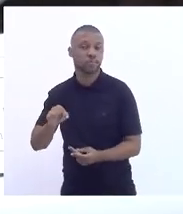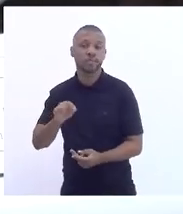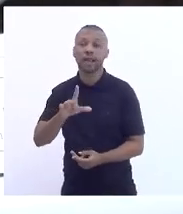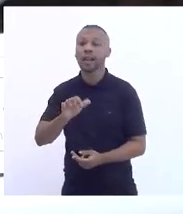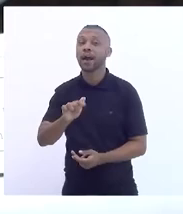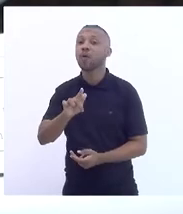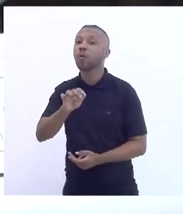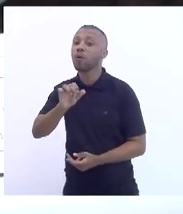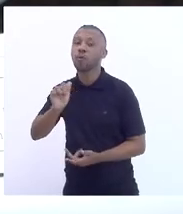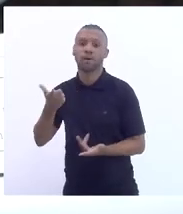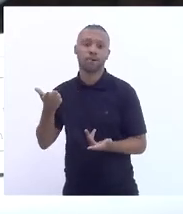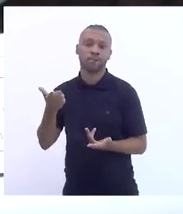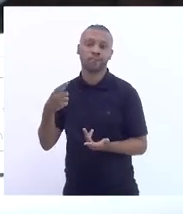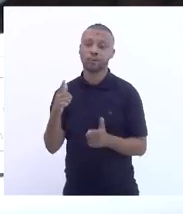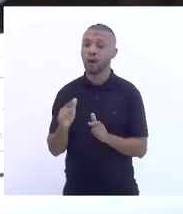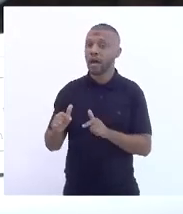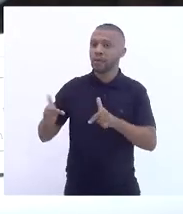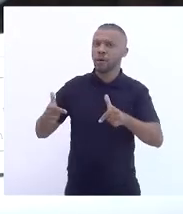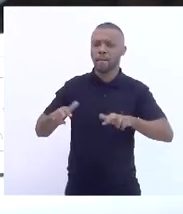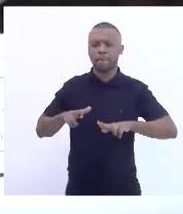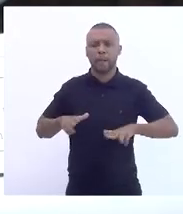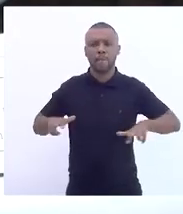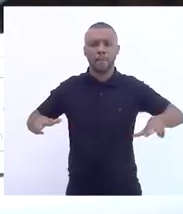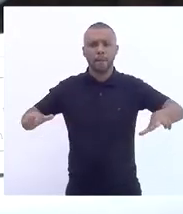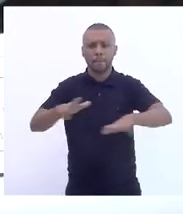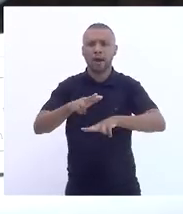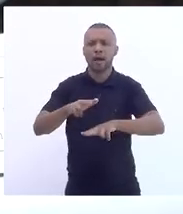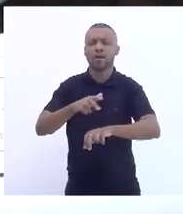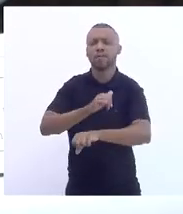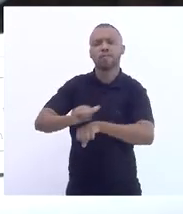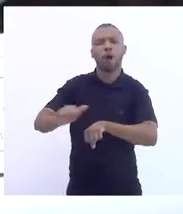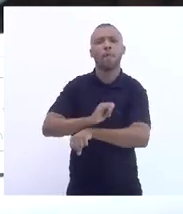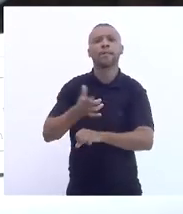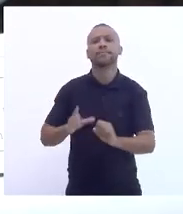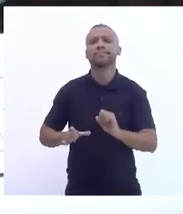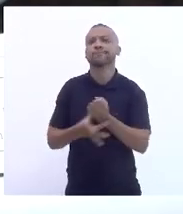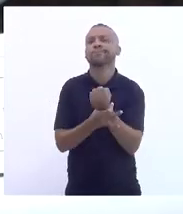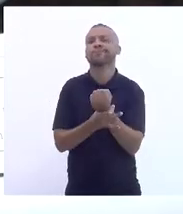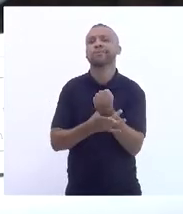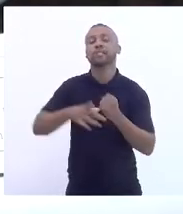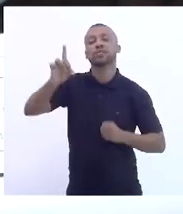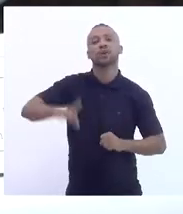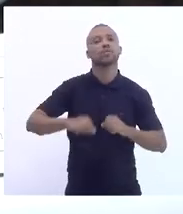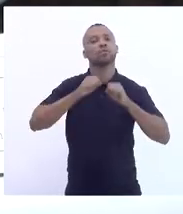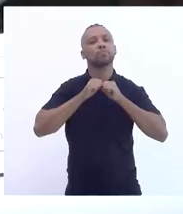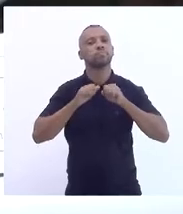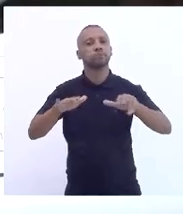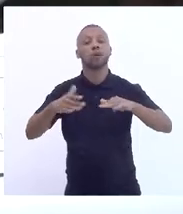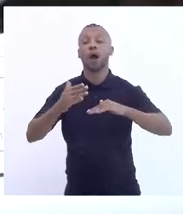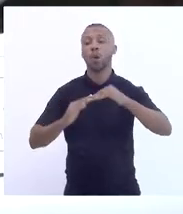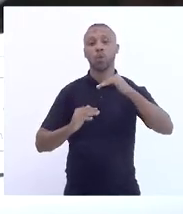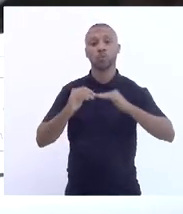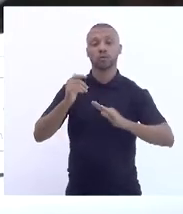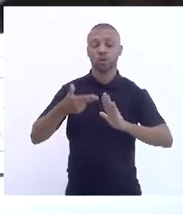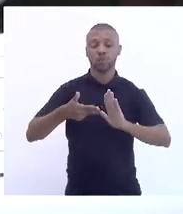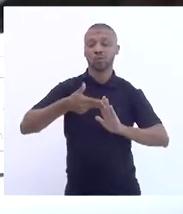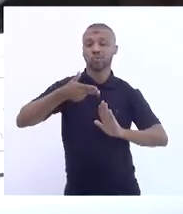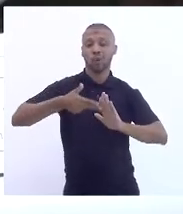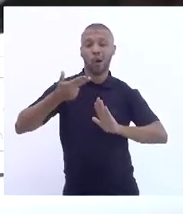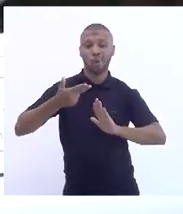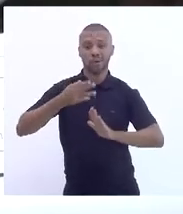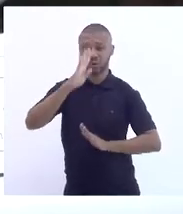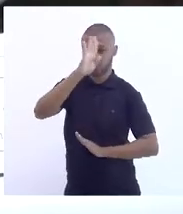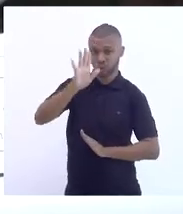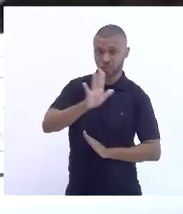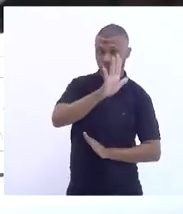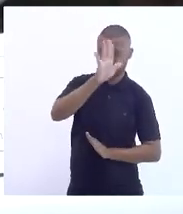atuações e formas de assegurar esse direito são tão propalados a construção normativa do Brasil é muito rica